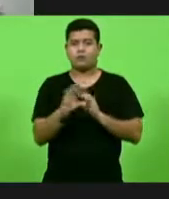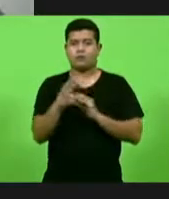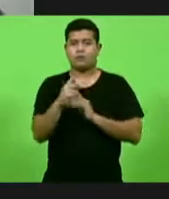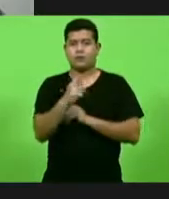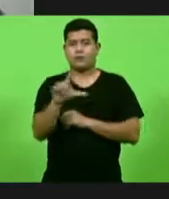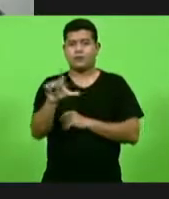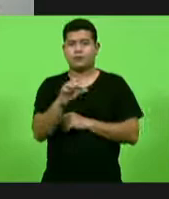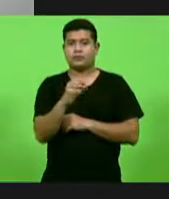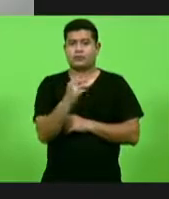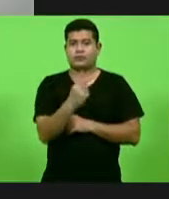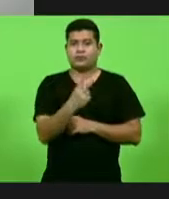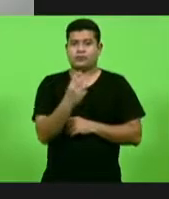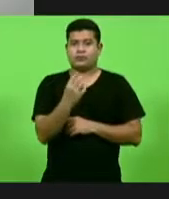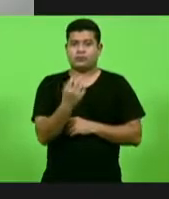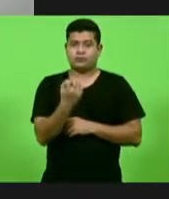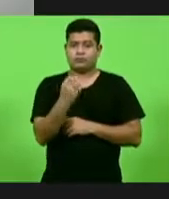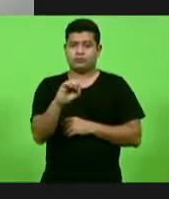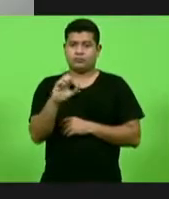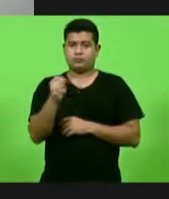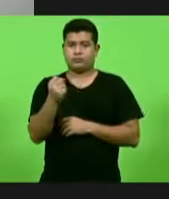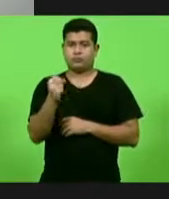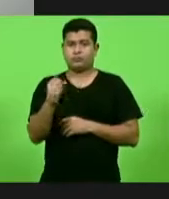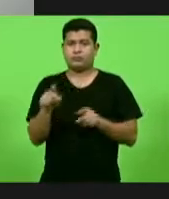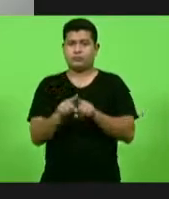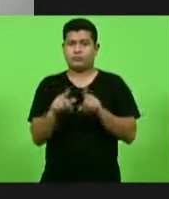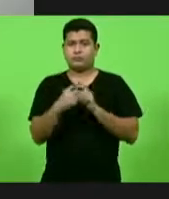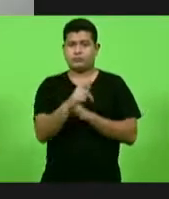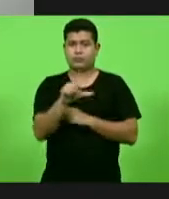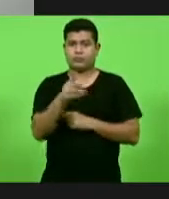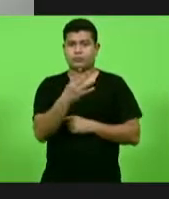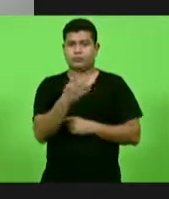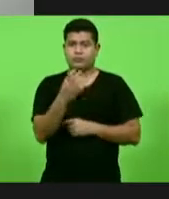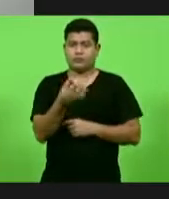202.9/2019 e também foi apensado o PL